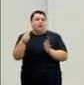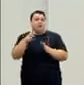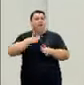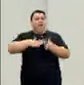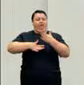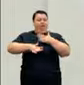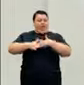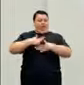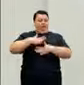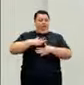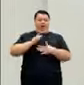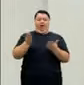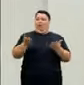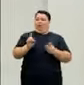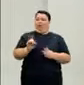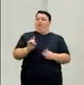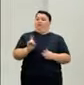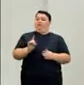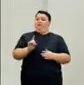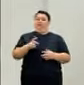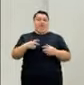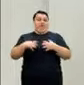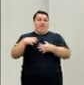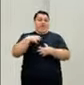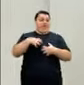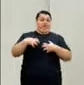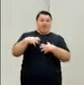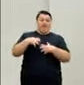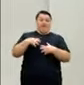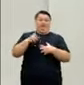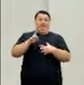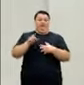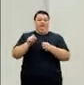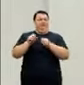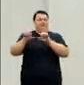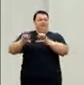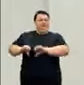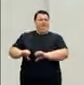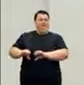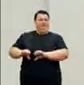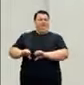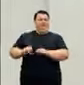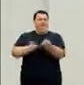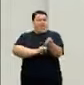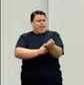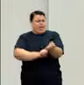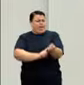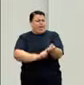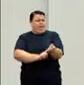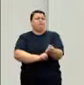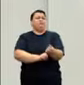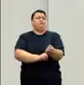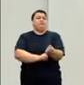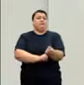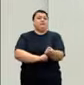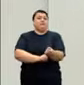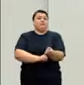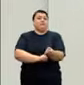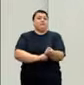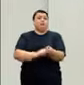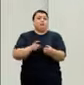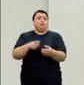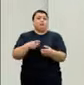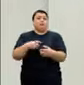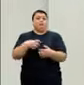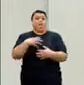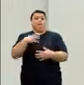Calma. Agora não adianta muita coisa se desesperar, que vai piorar ainda mais, né? O desespero, o nervosismo, e aí pode ocasionar aquele